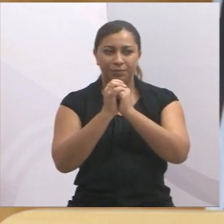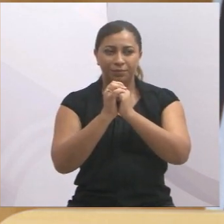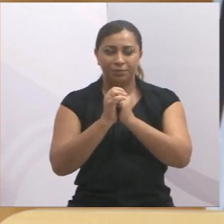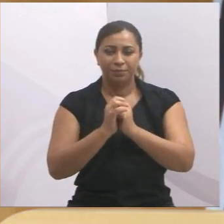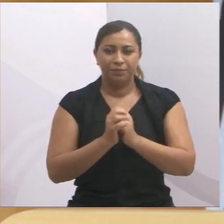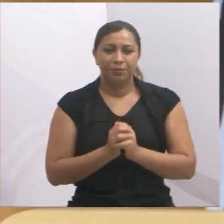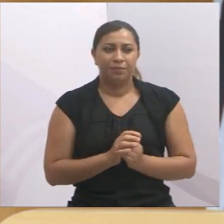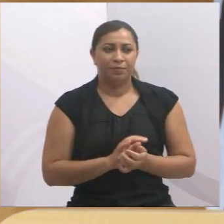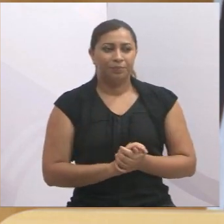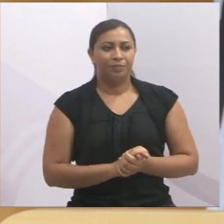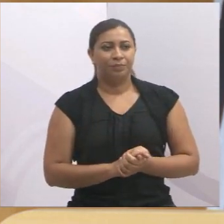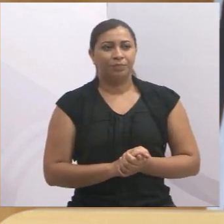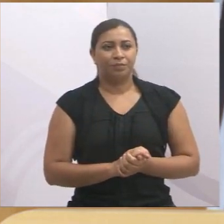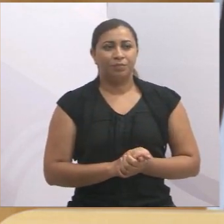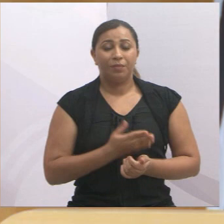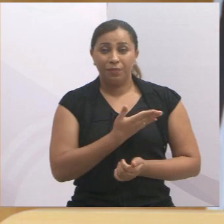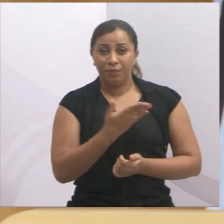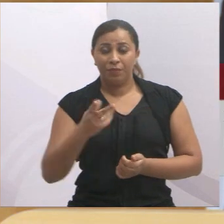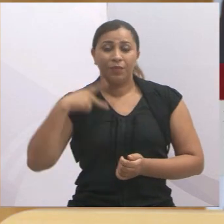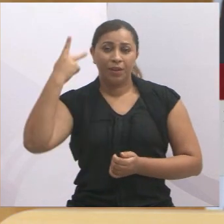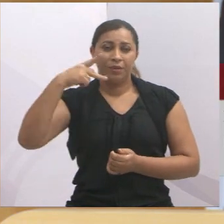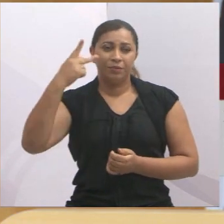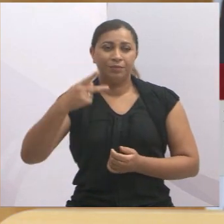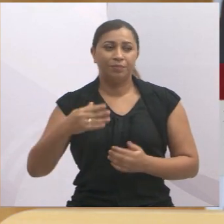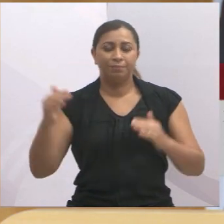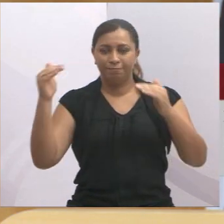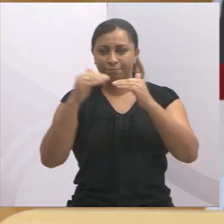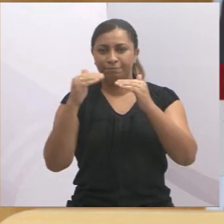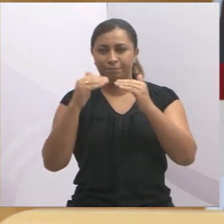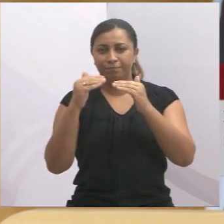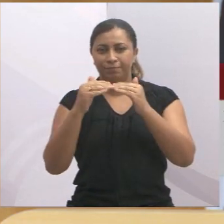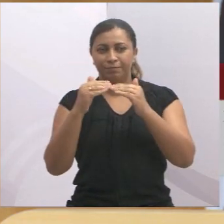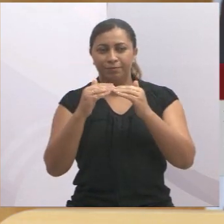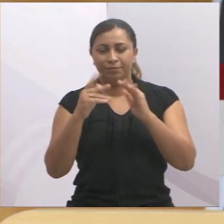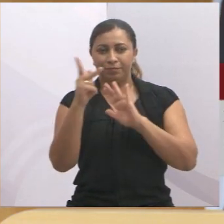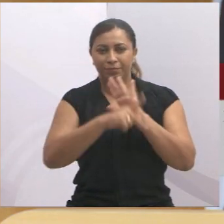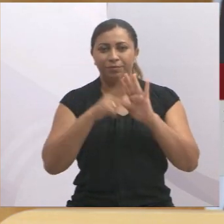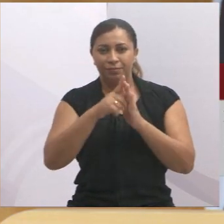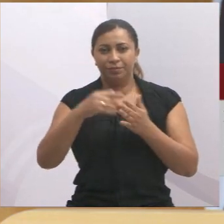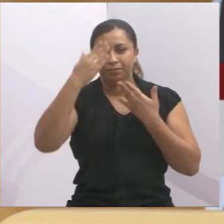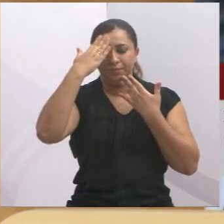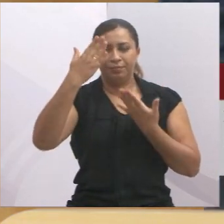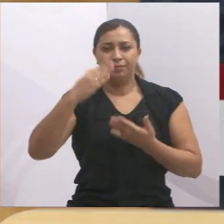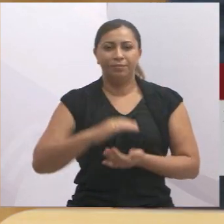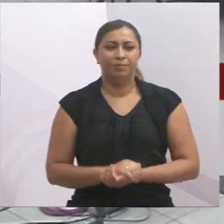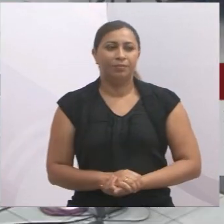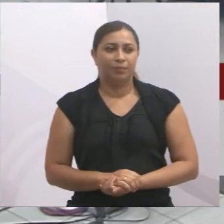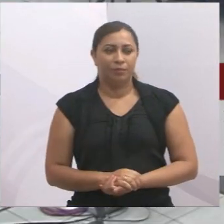forma, solicito a todos os vereadores a aprovação desse projeto. Obrigado.